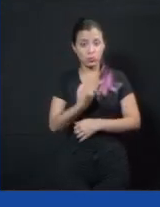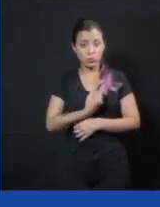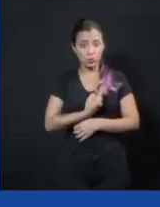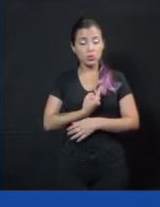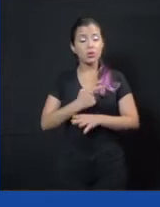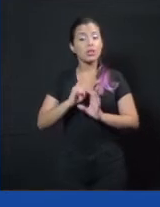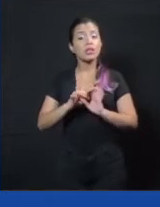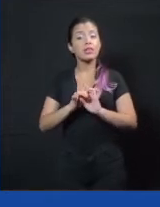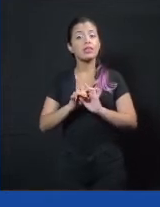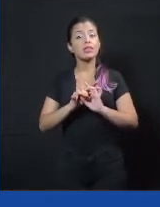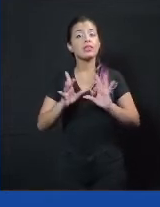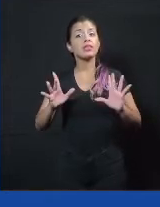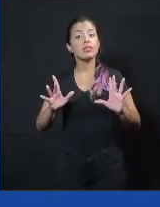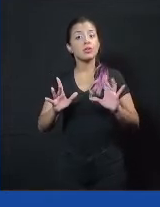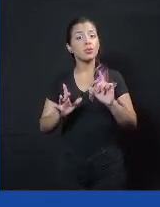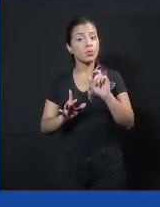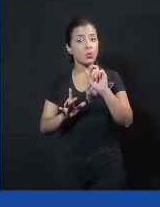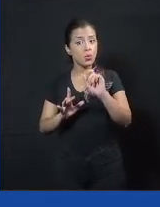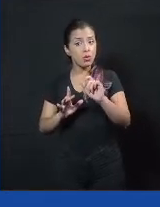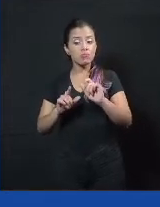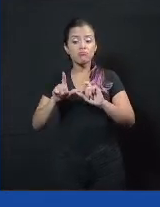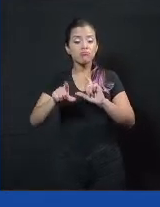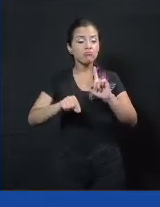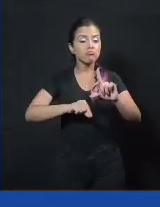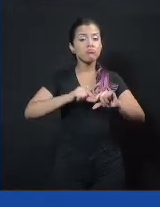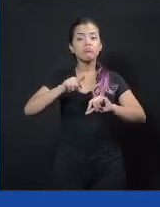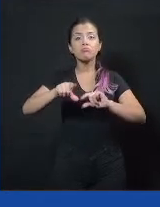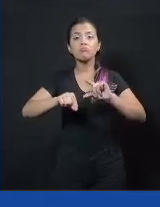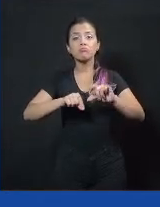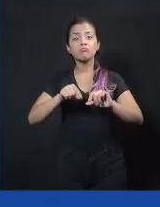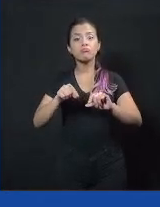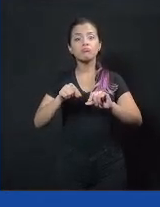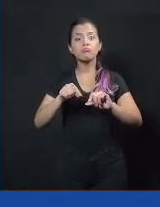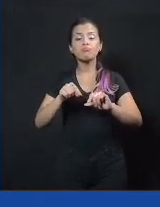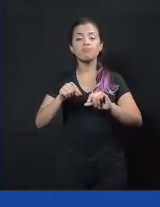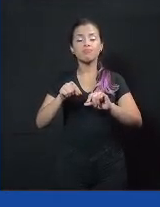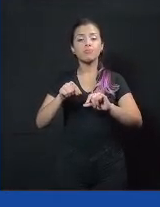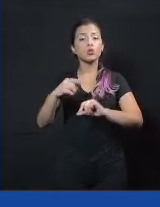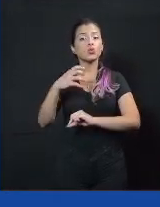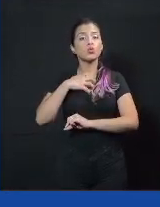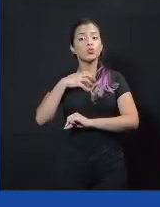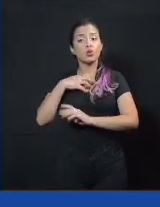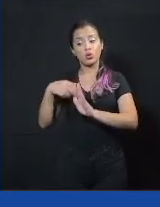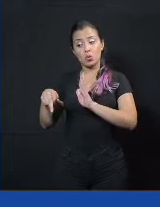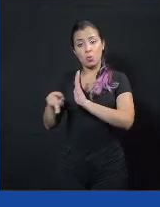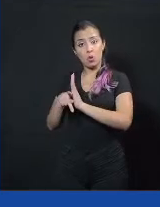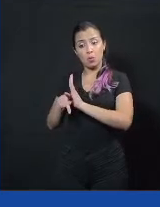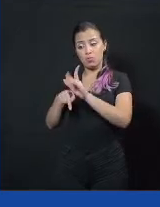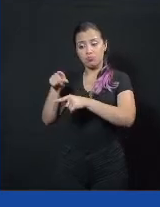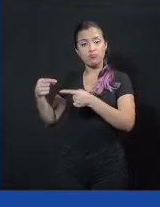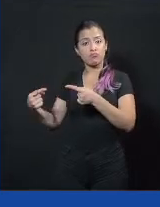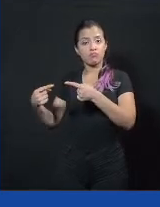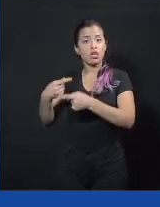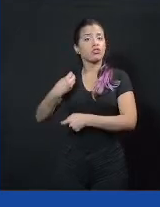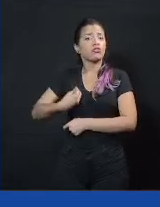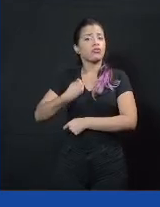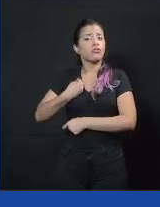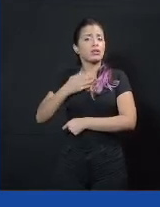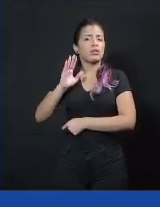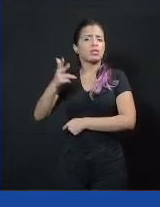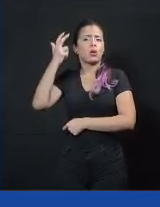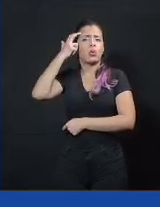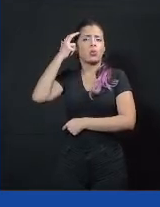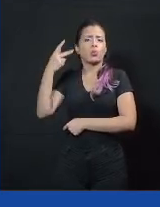permitem a liberdade de optar viver segundo o nosso modo próprio de vida e de cultura, mas também é